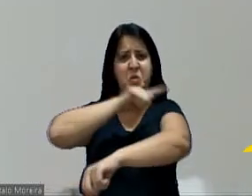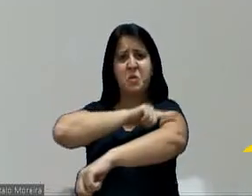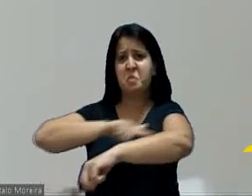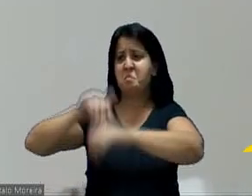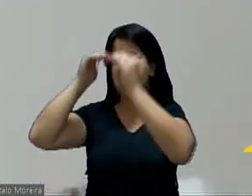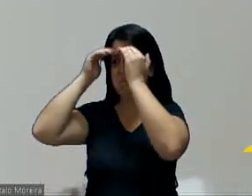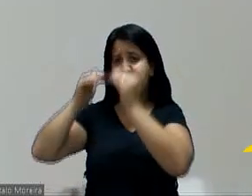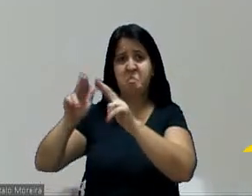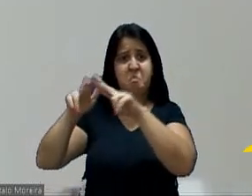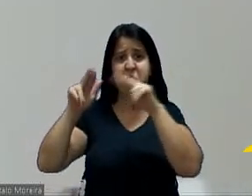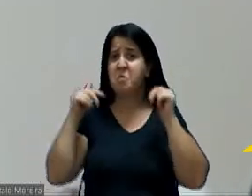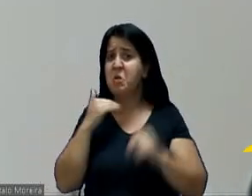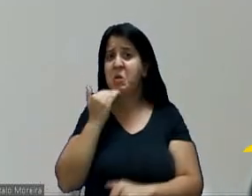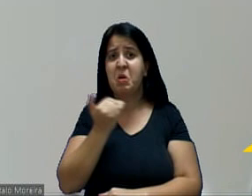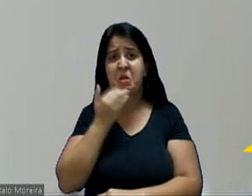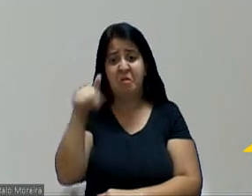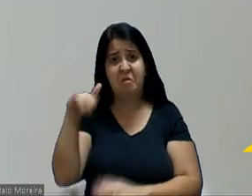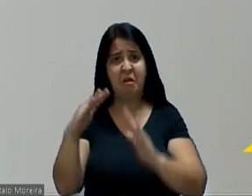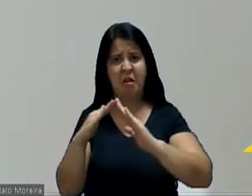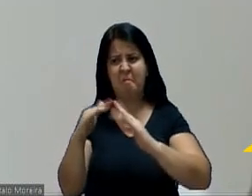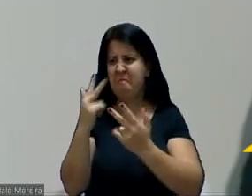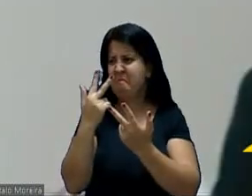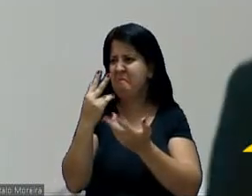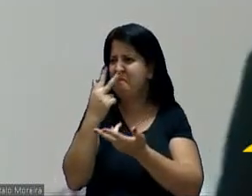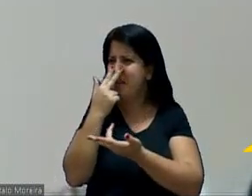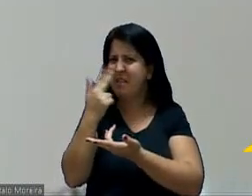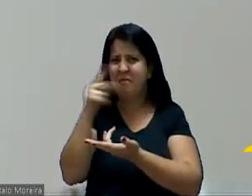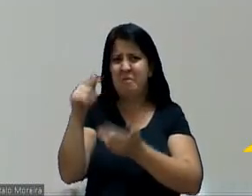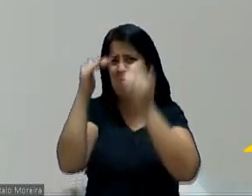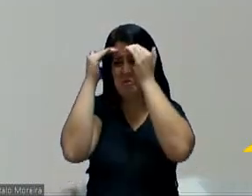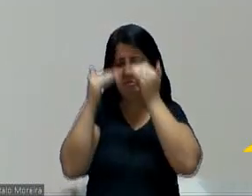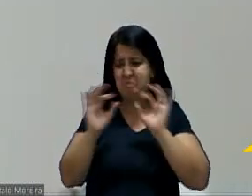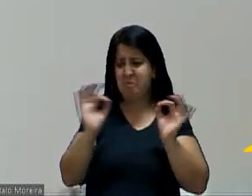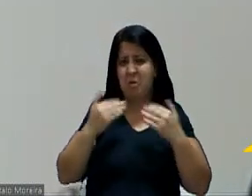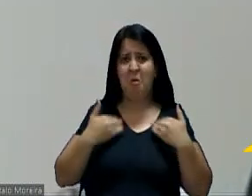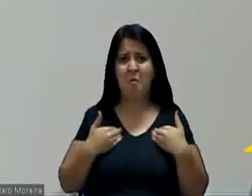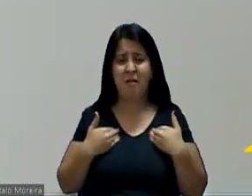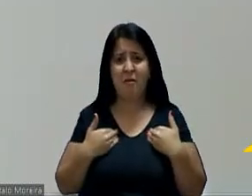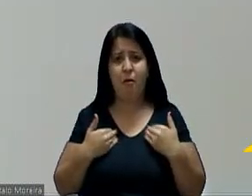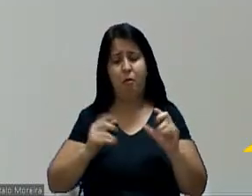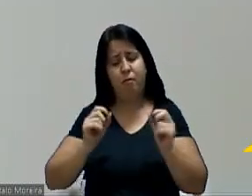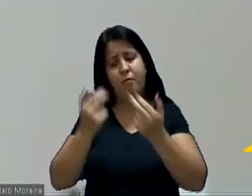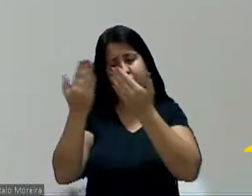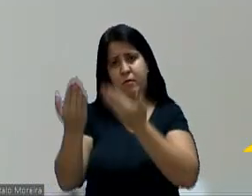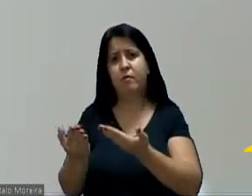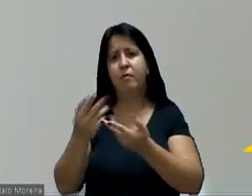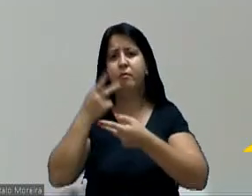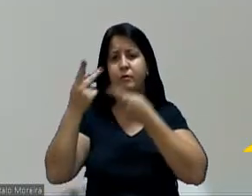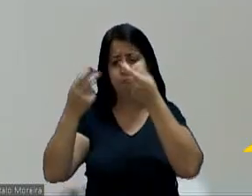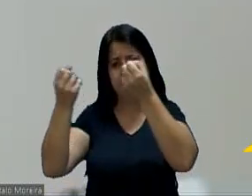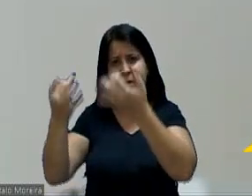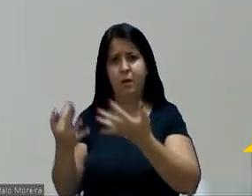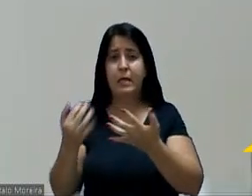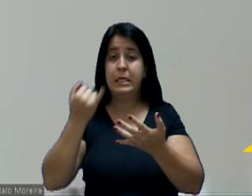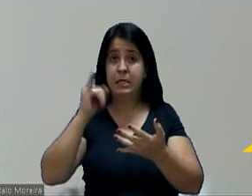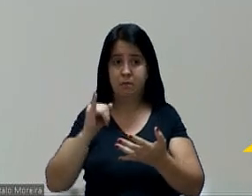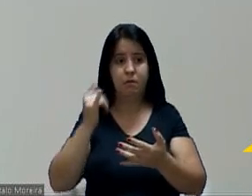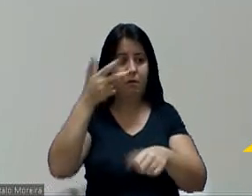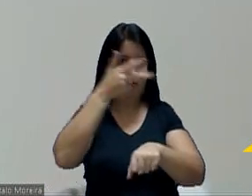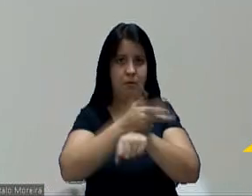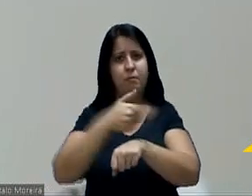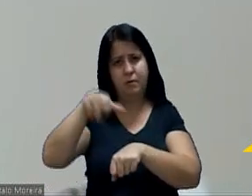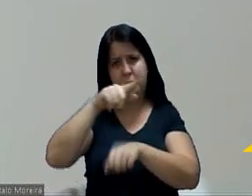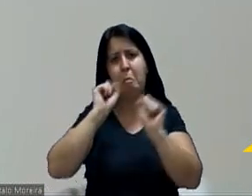não fui arrogante, o senhor foi extremamente justo comigo, como eu disse na fala, não estava... A gravação está aí para todos